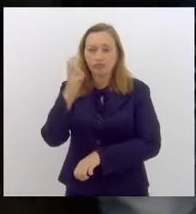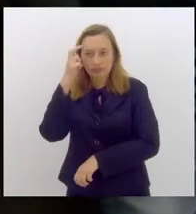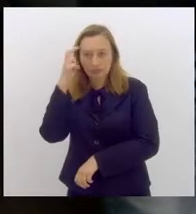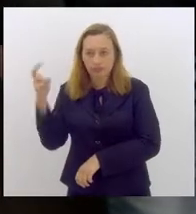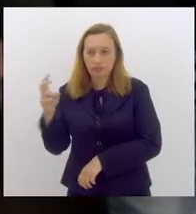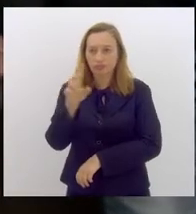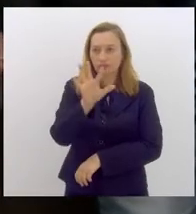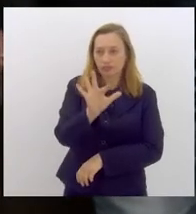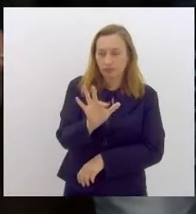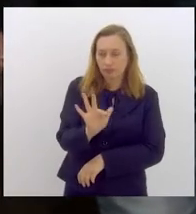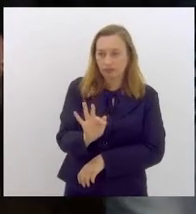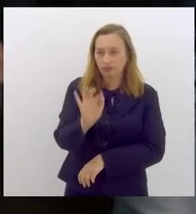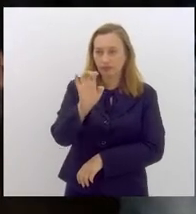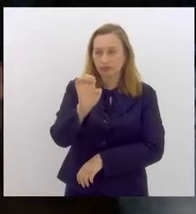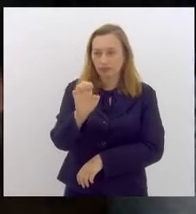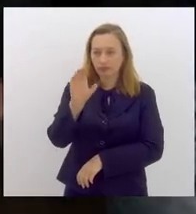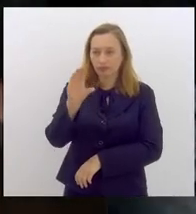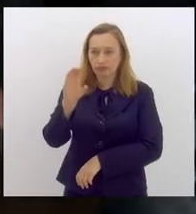É só isso.